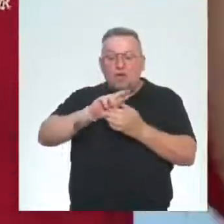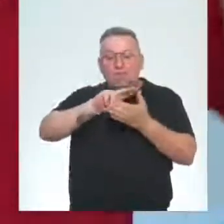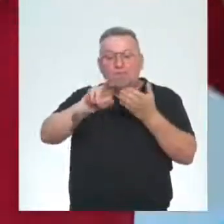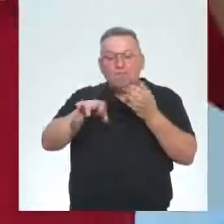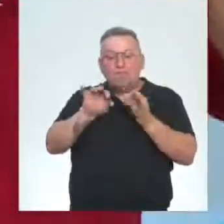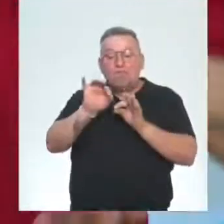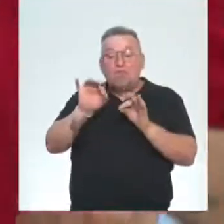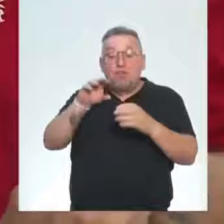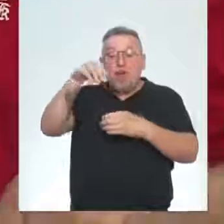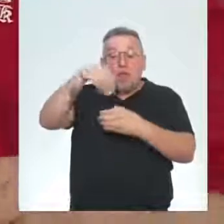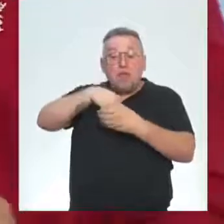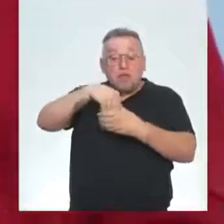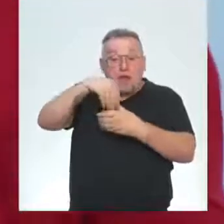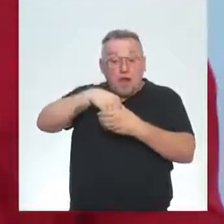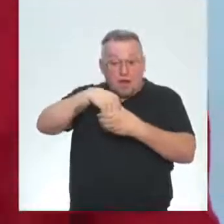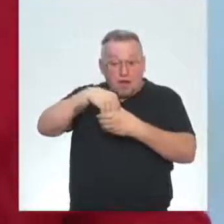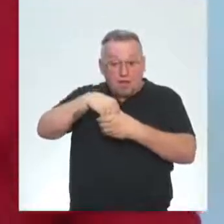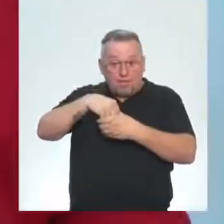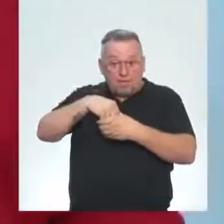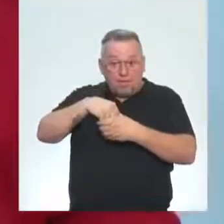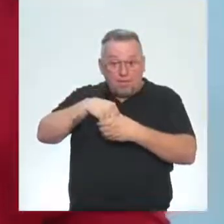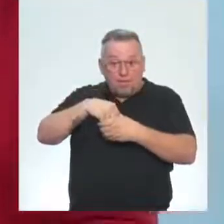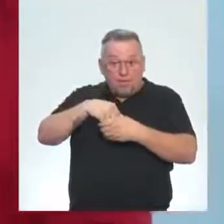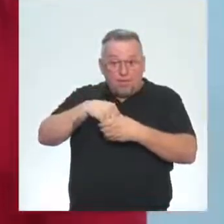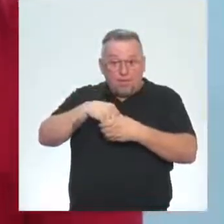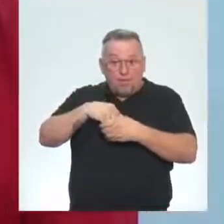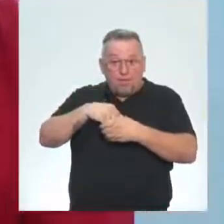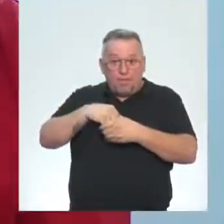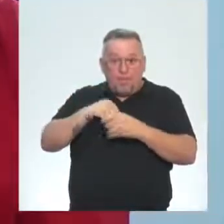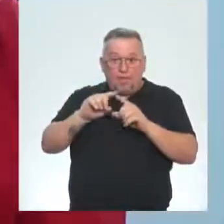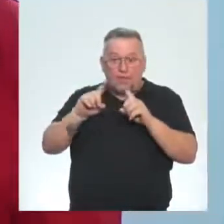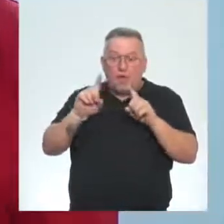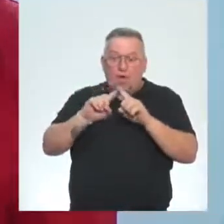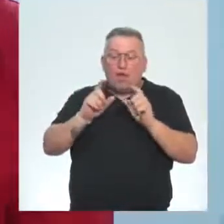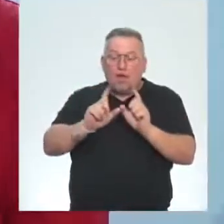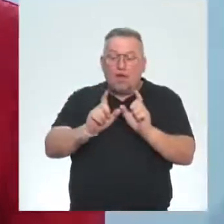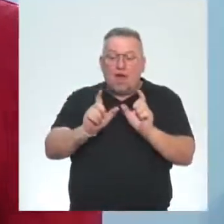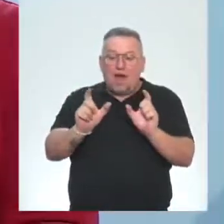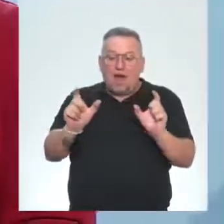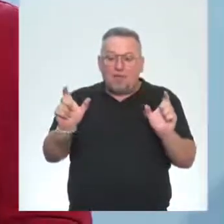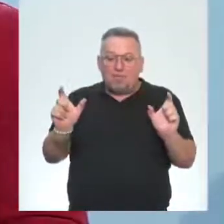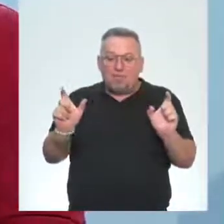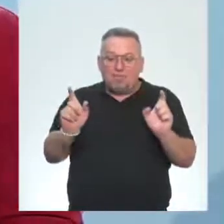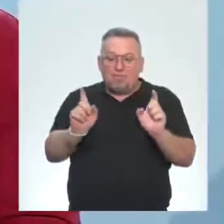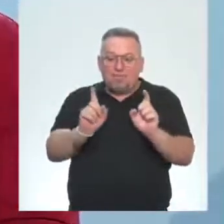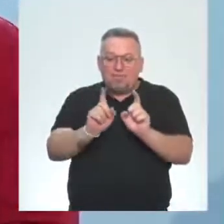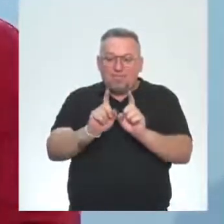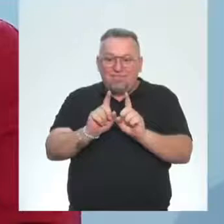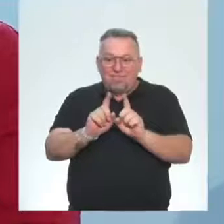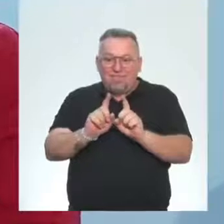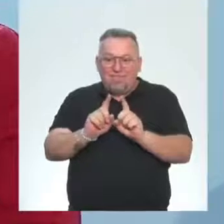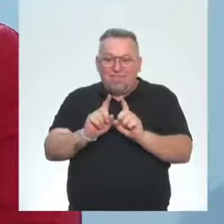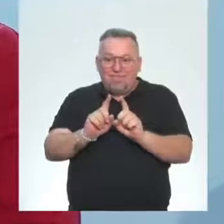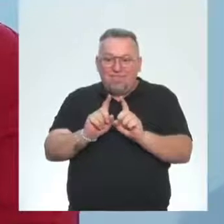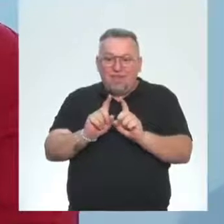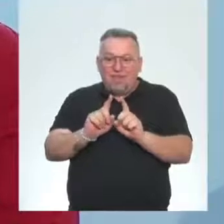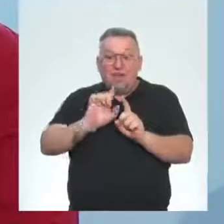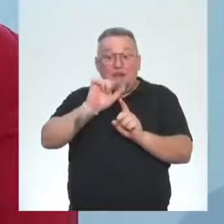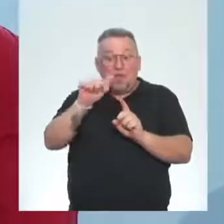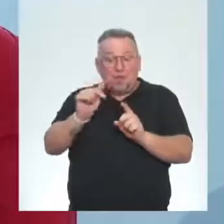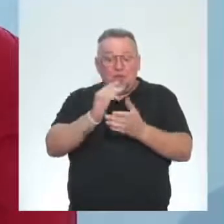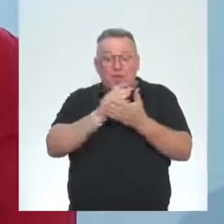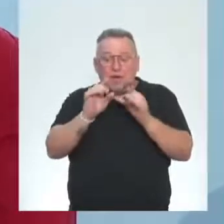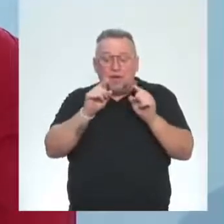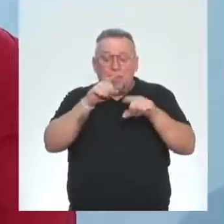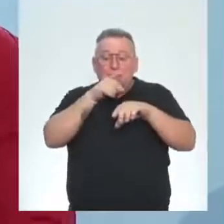dimensões internas desse cubo, tá? Então ele abraça a figura como se fosse um alicate, né? E a partir disso a